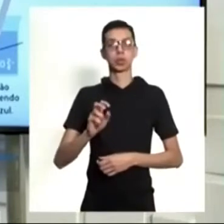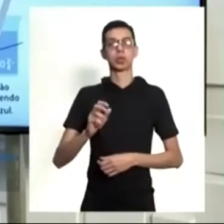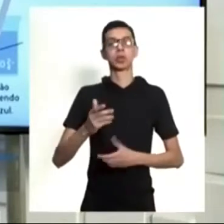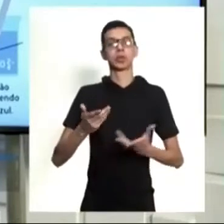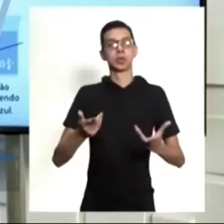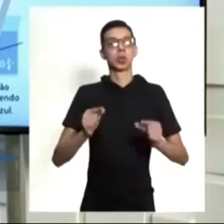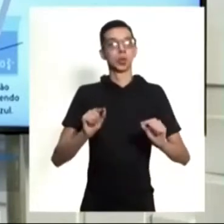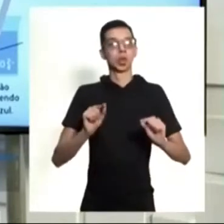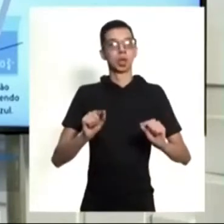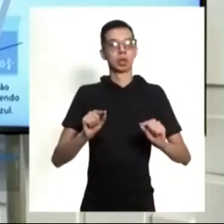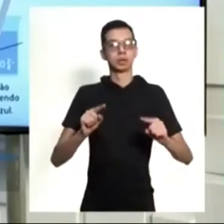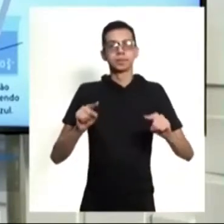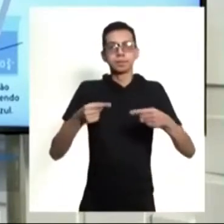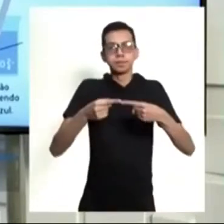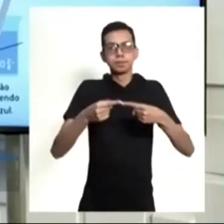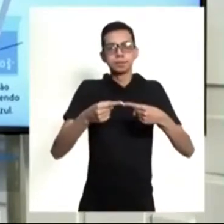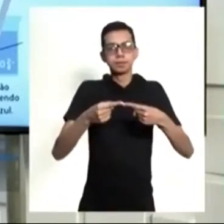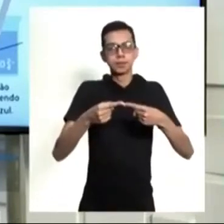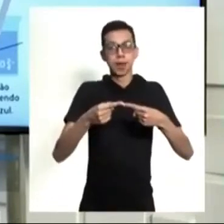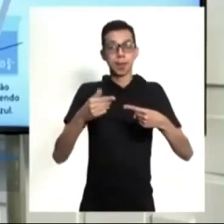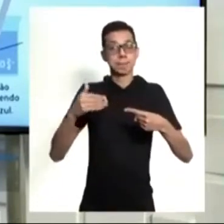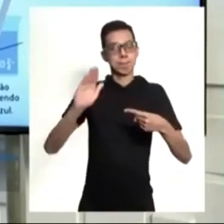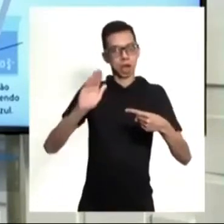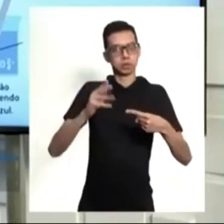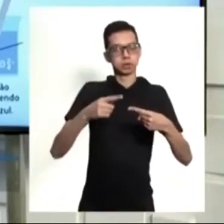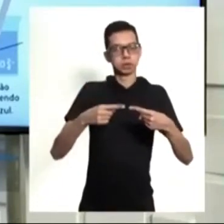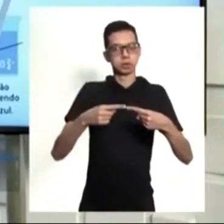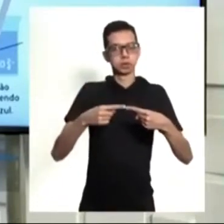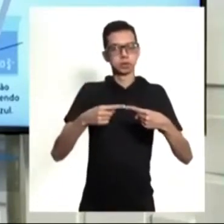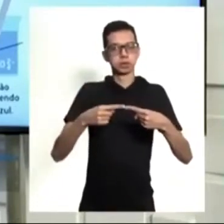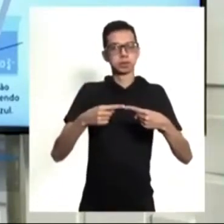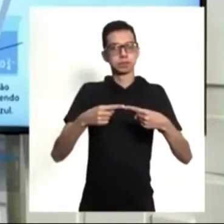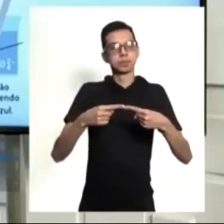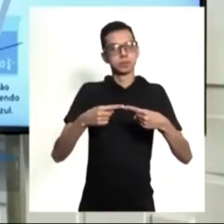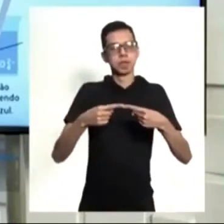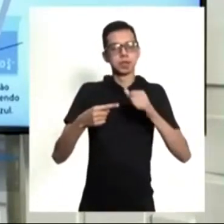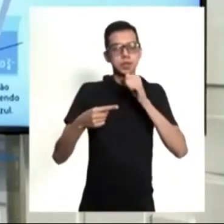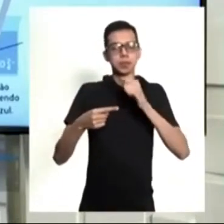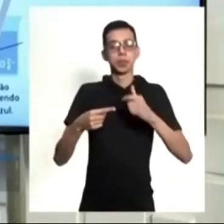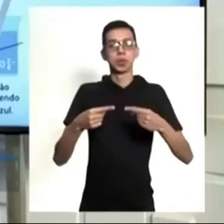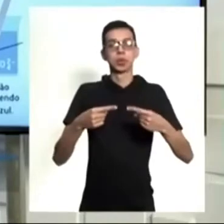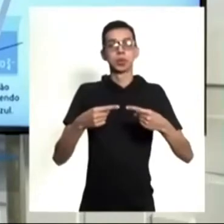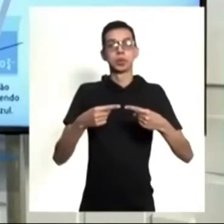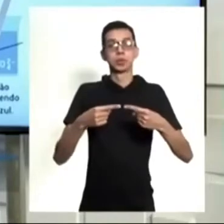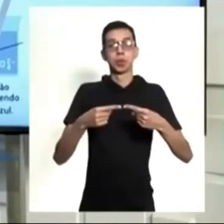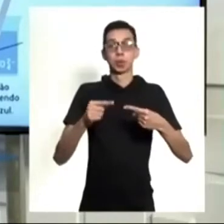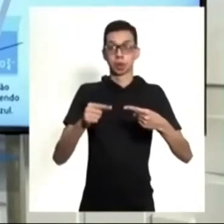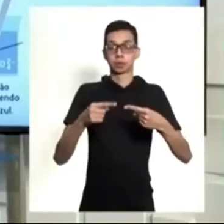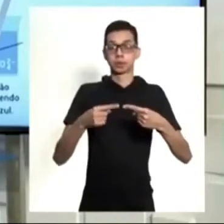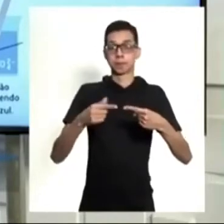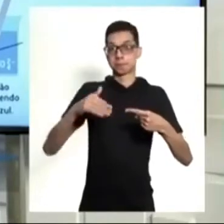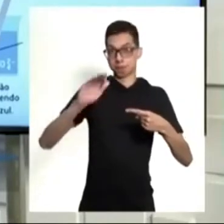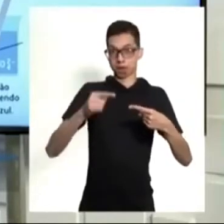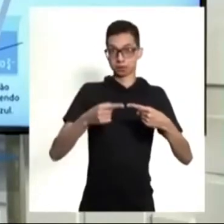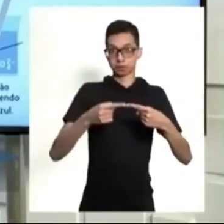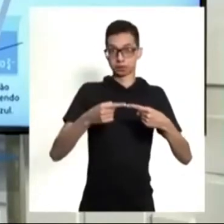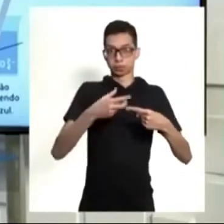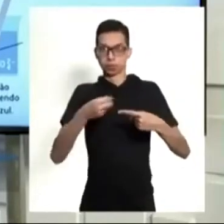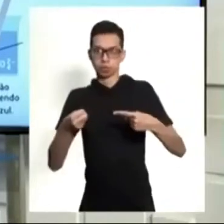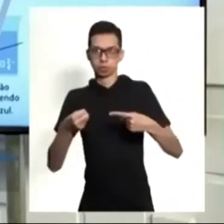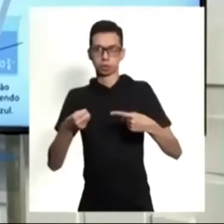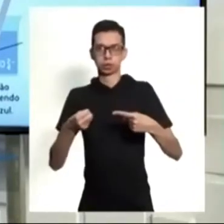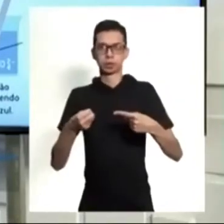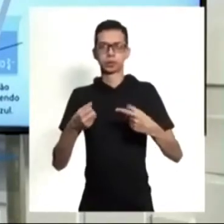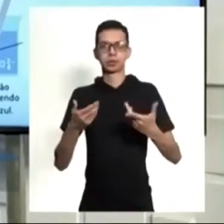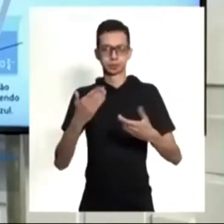sofrer redução se eu conectar os dois. Automaticamente o outro vai sofrer oxidação. Então eu vou ter um fluxo de elétrons de um para o outro,